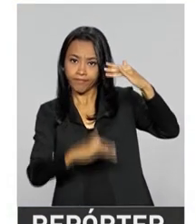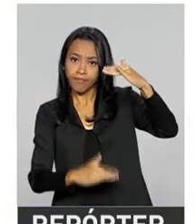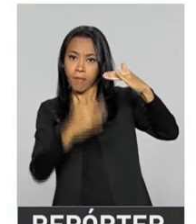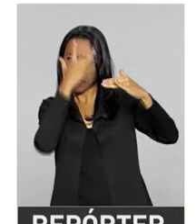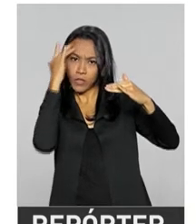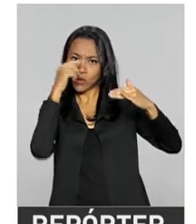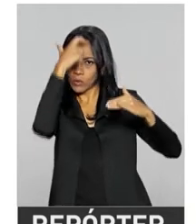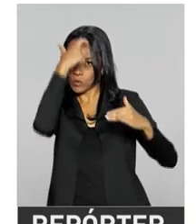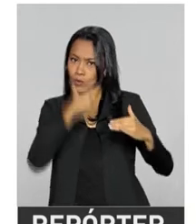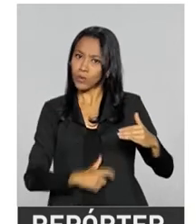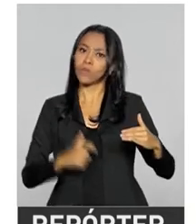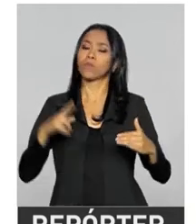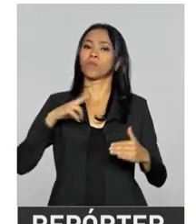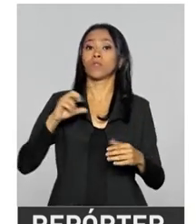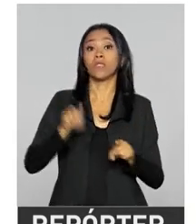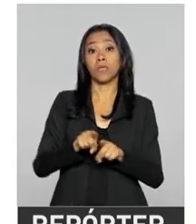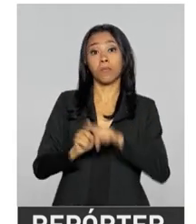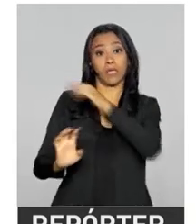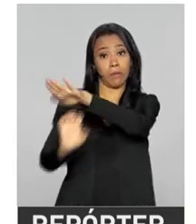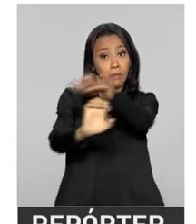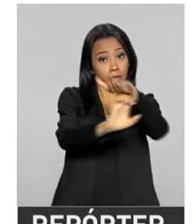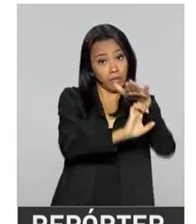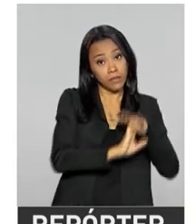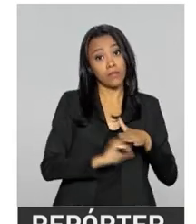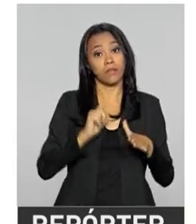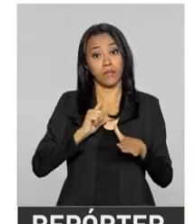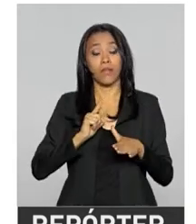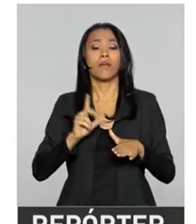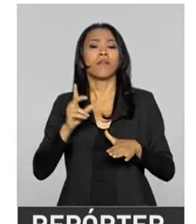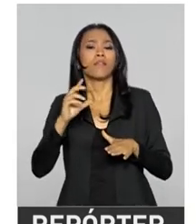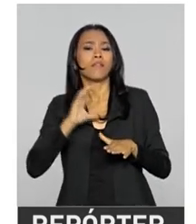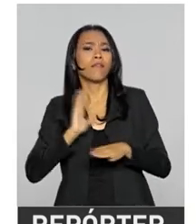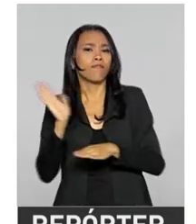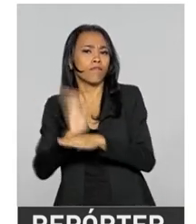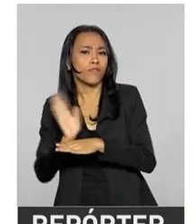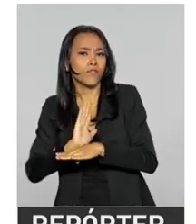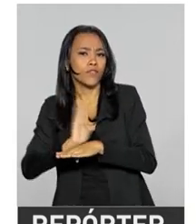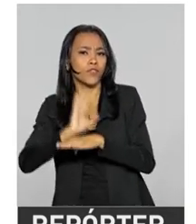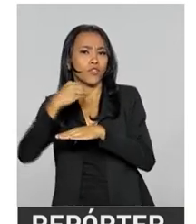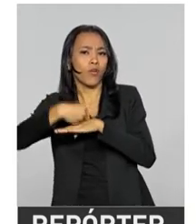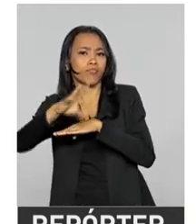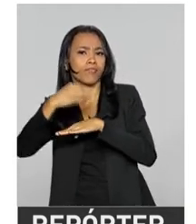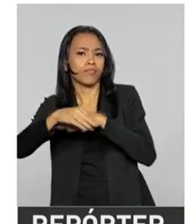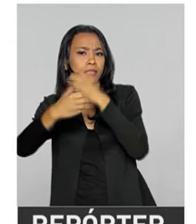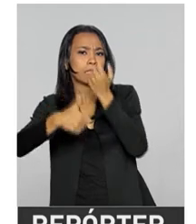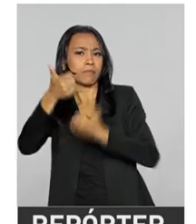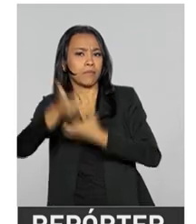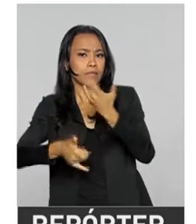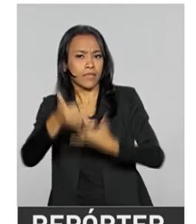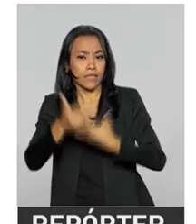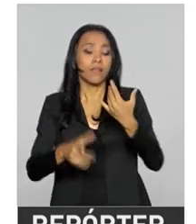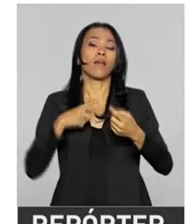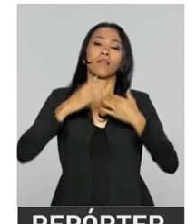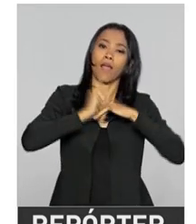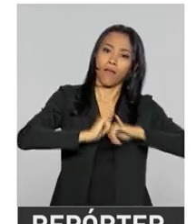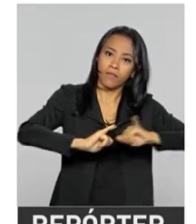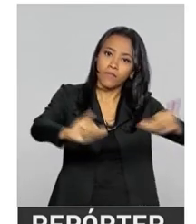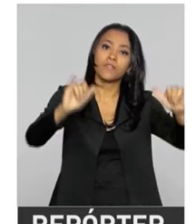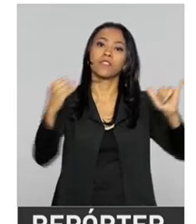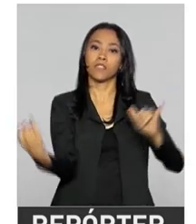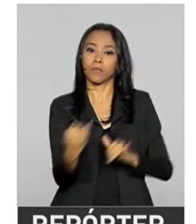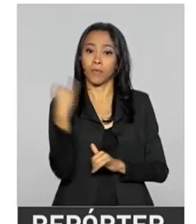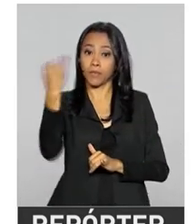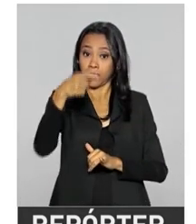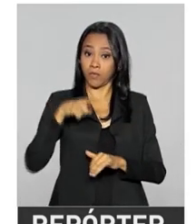físicas e jurídicas o contribuinte encontra ainda vídeos informativos avisos importantes e têm acesso direto ao centro